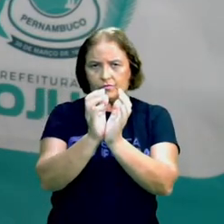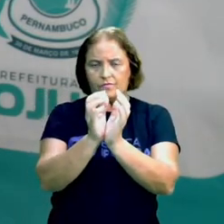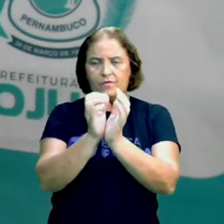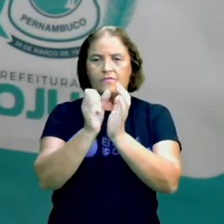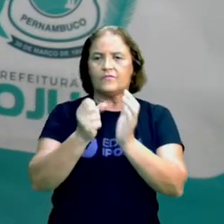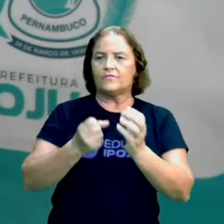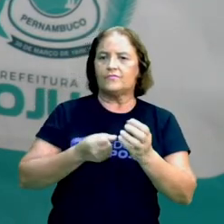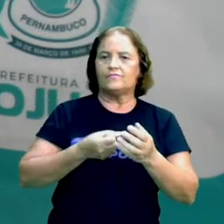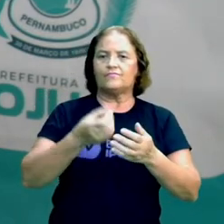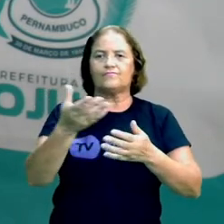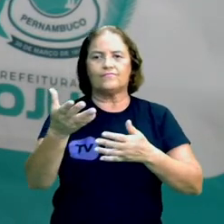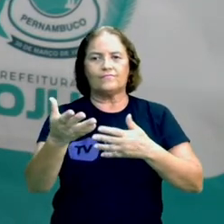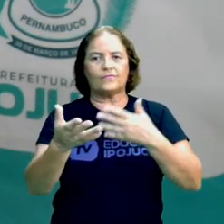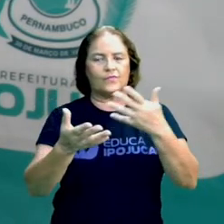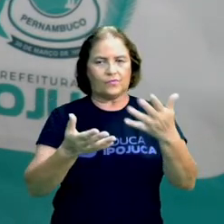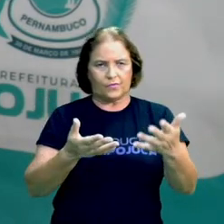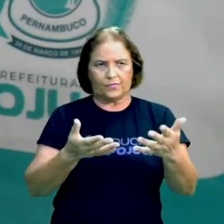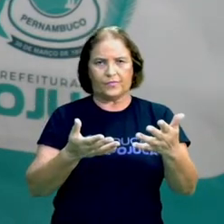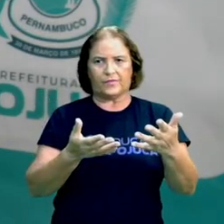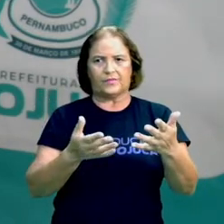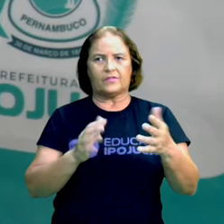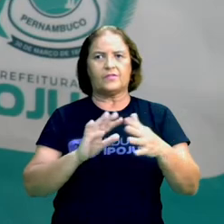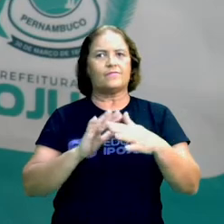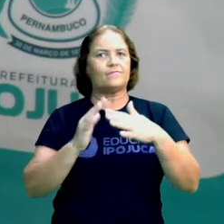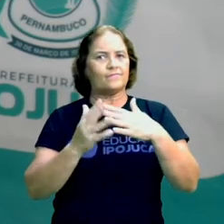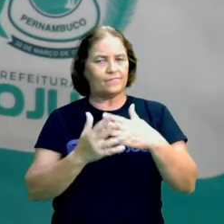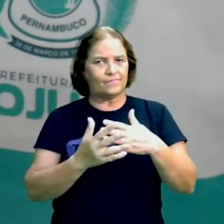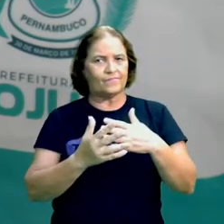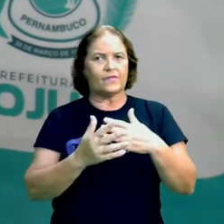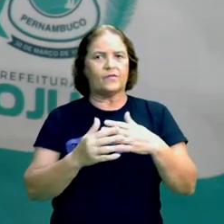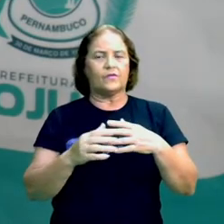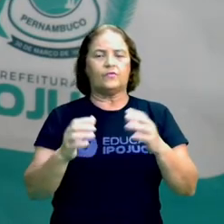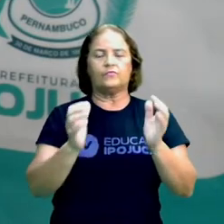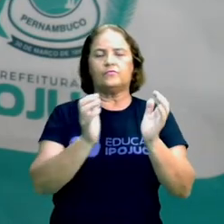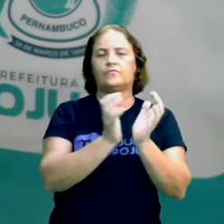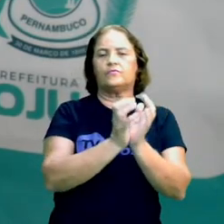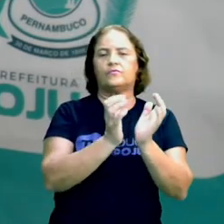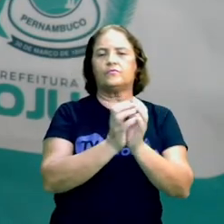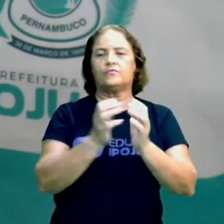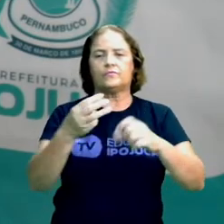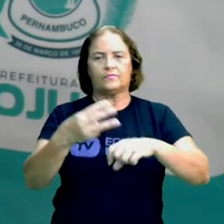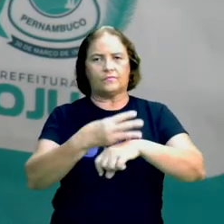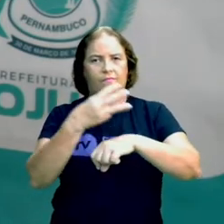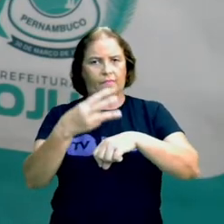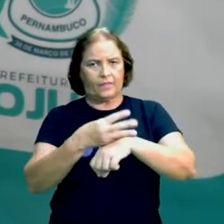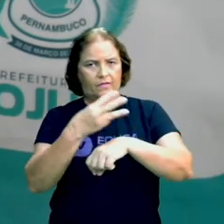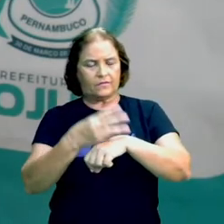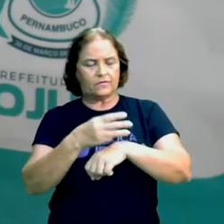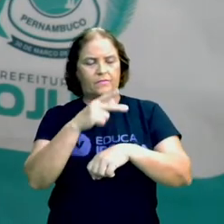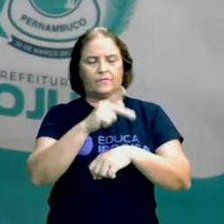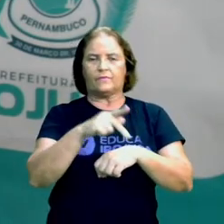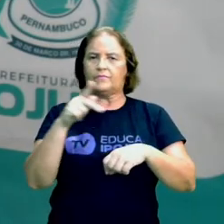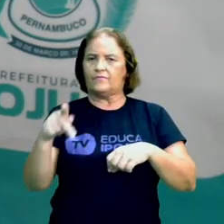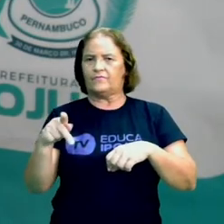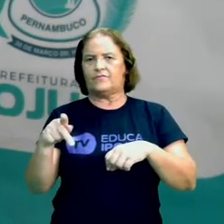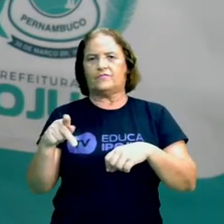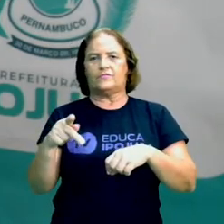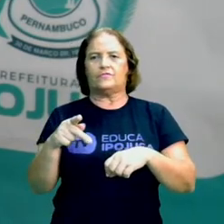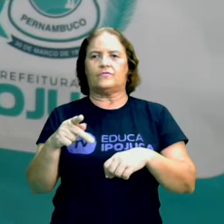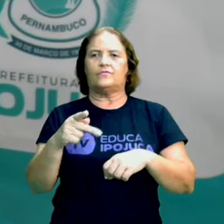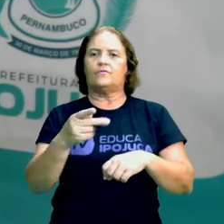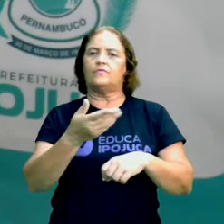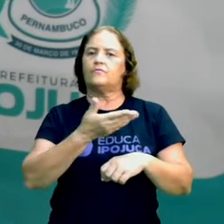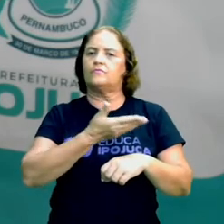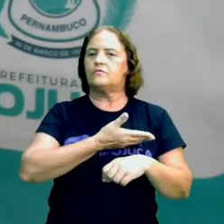nas suas redes sociais, nos seus grupos de WhatsApp, aí com o professor, com os colegas no